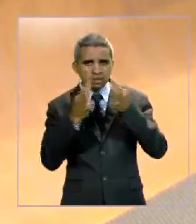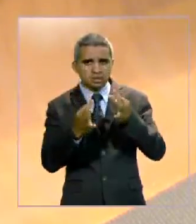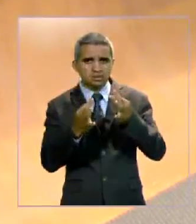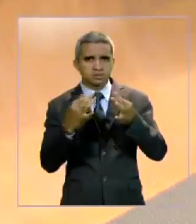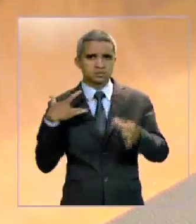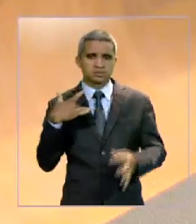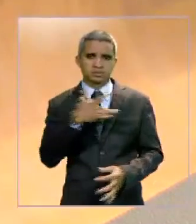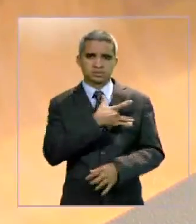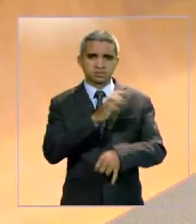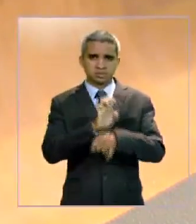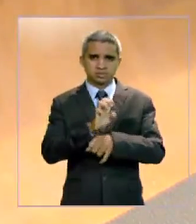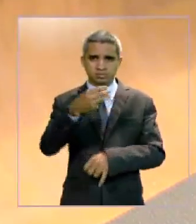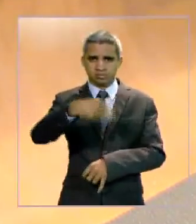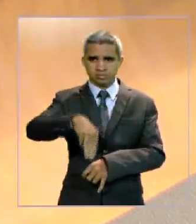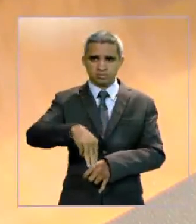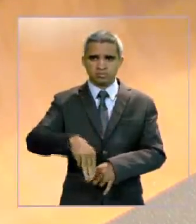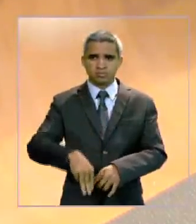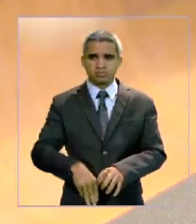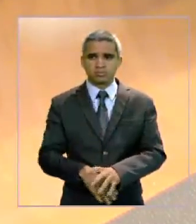podemos afastar os homens de bem da política.